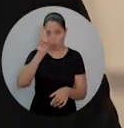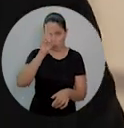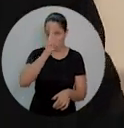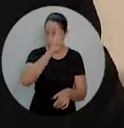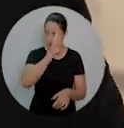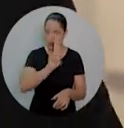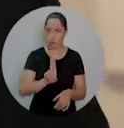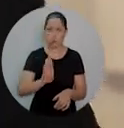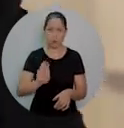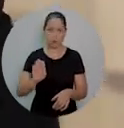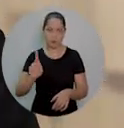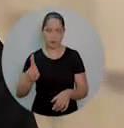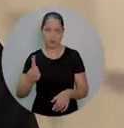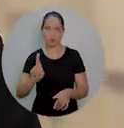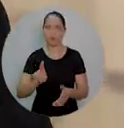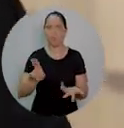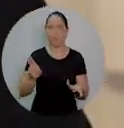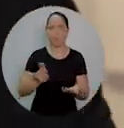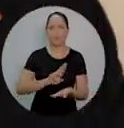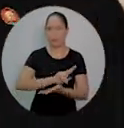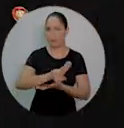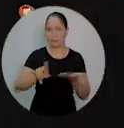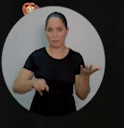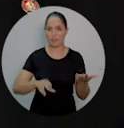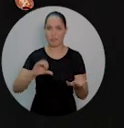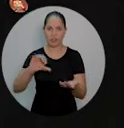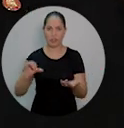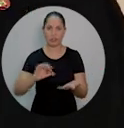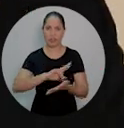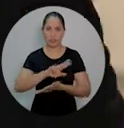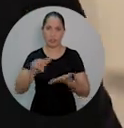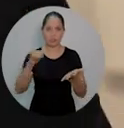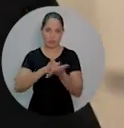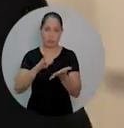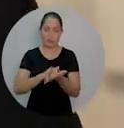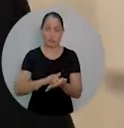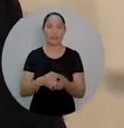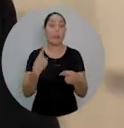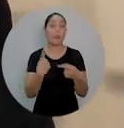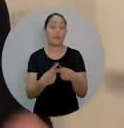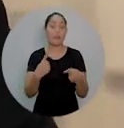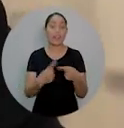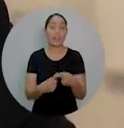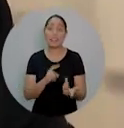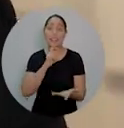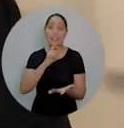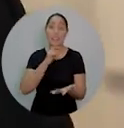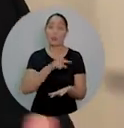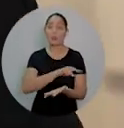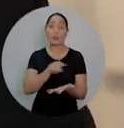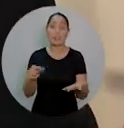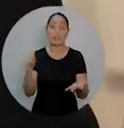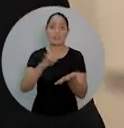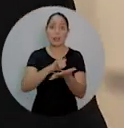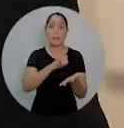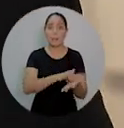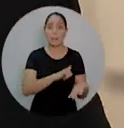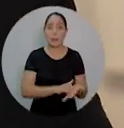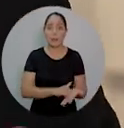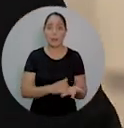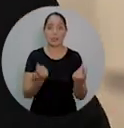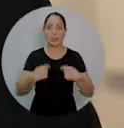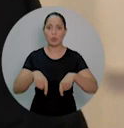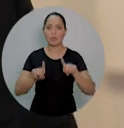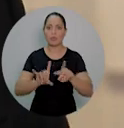Uber, Cabify, o 99, esses aplicativos todos, né? Por quê? Porque nenhum deles precisa de, por assim